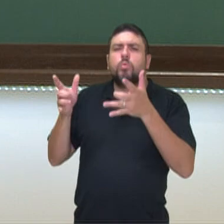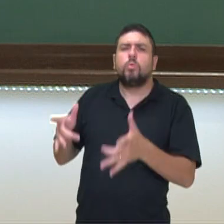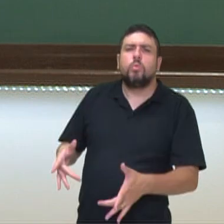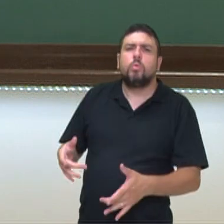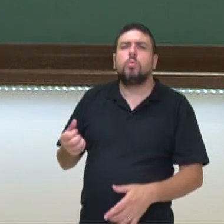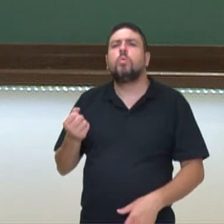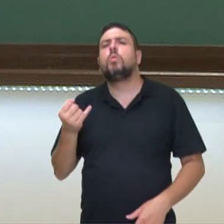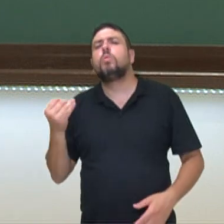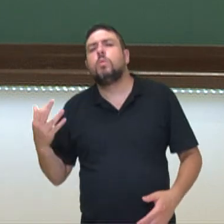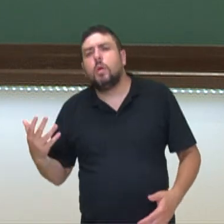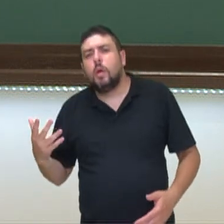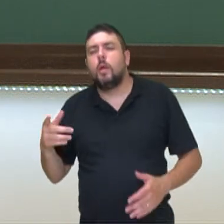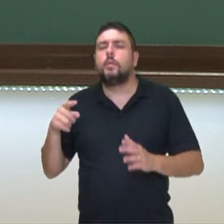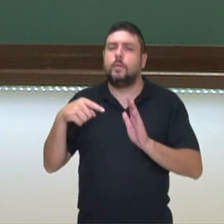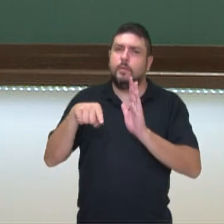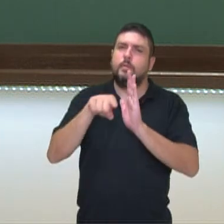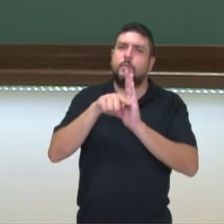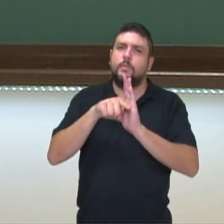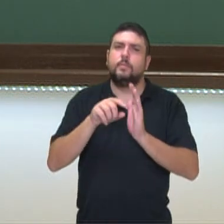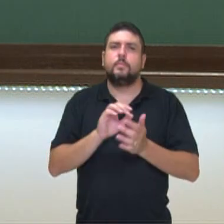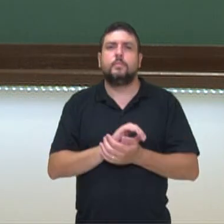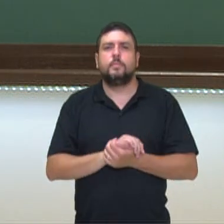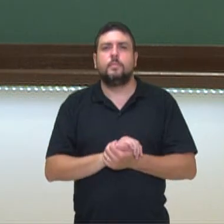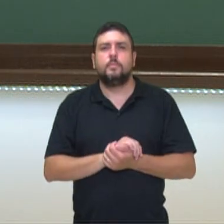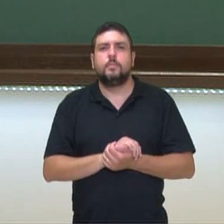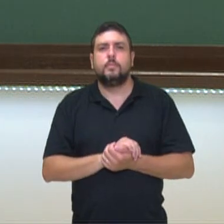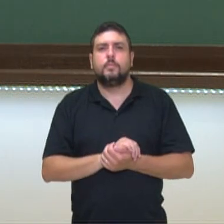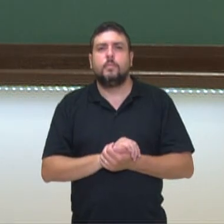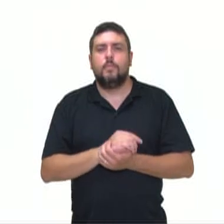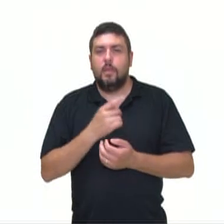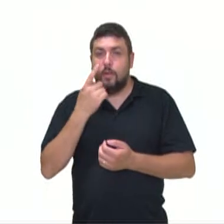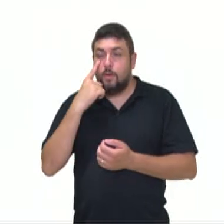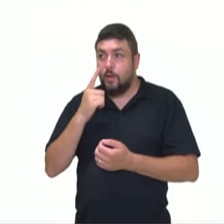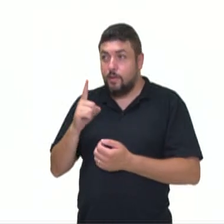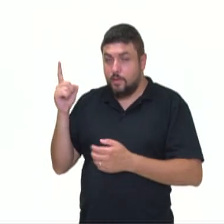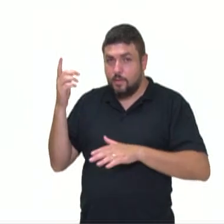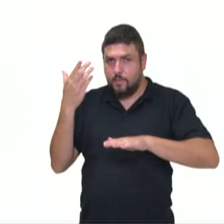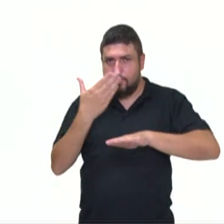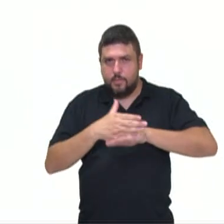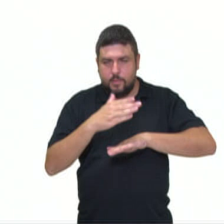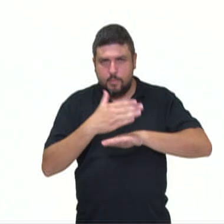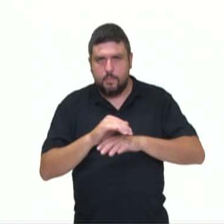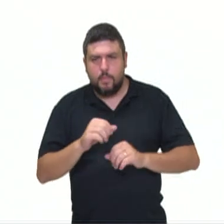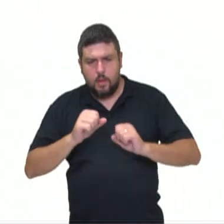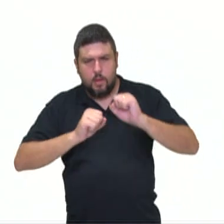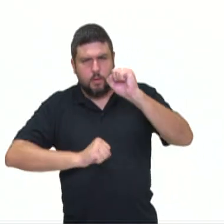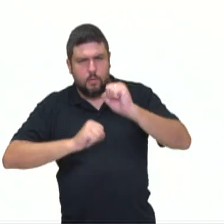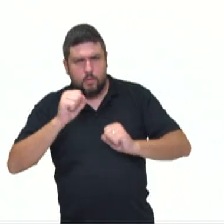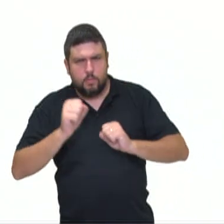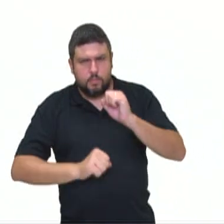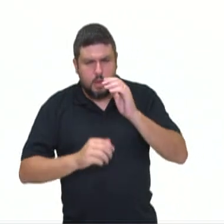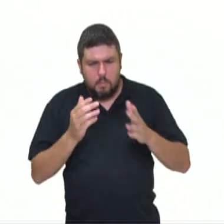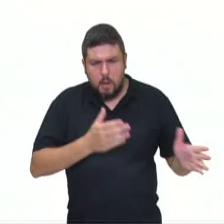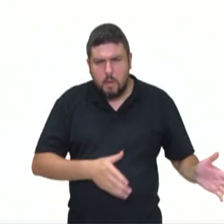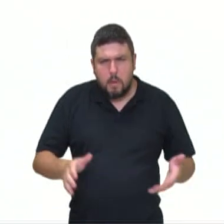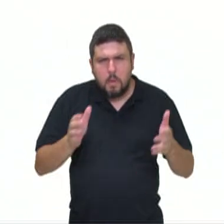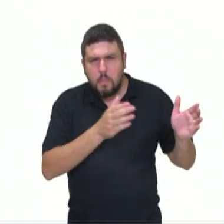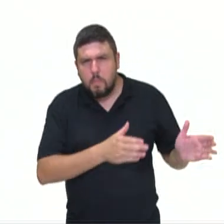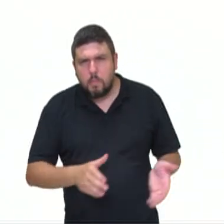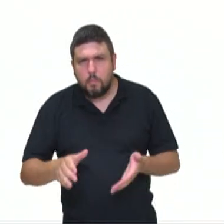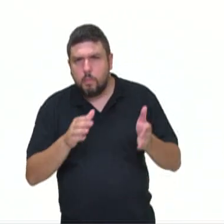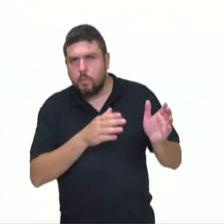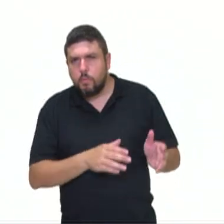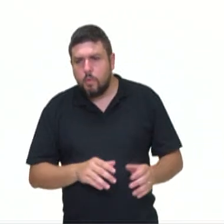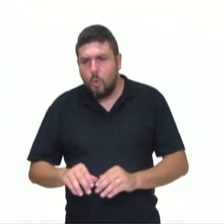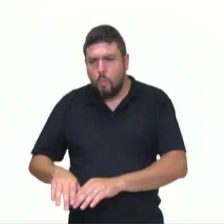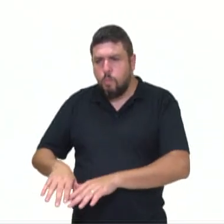gente da ideia da subtração. Então, olhem se praticando aqui. Uma fábrica produziu 985